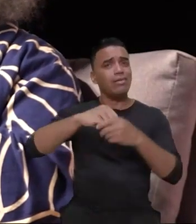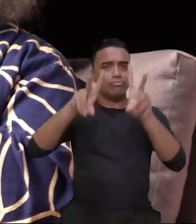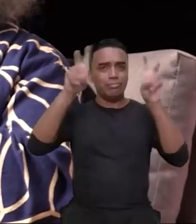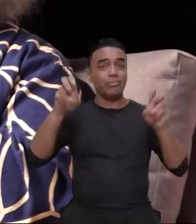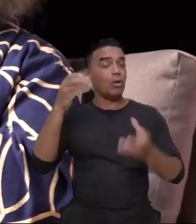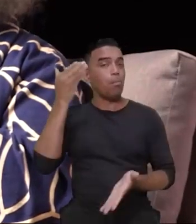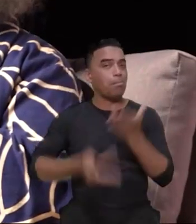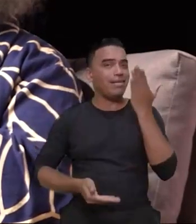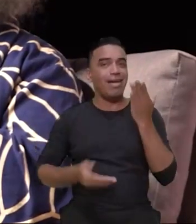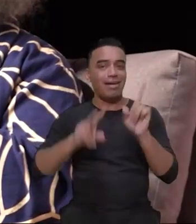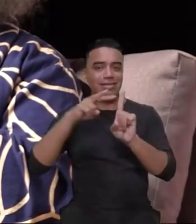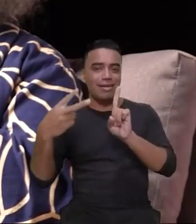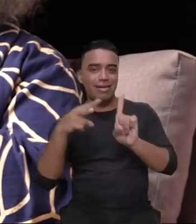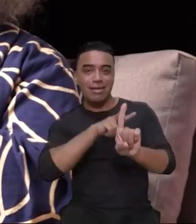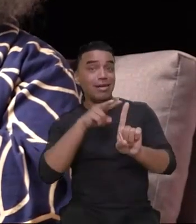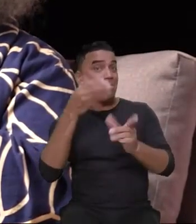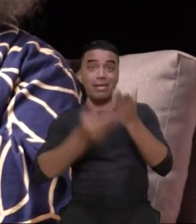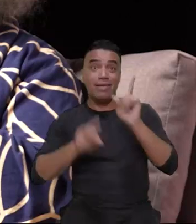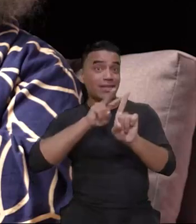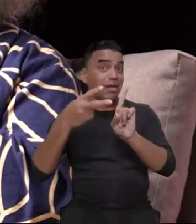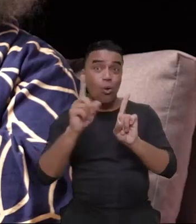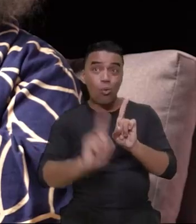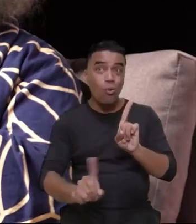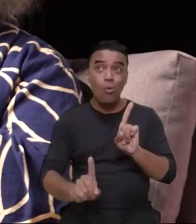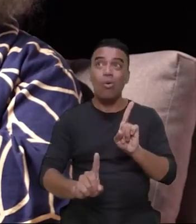não perder essa perspectiva